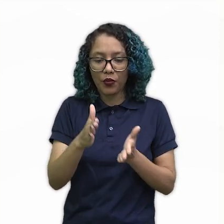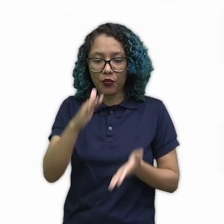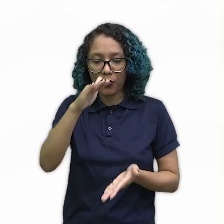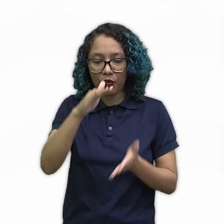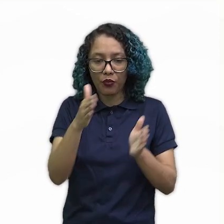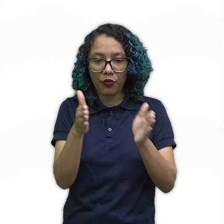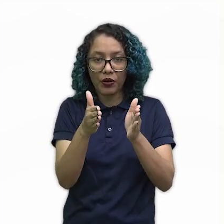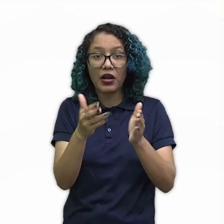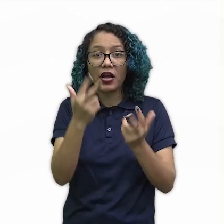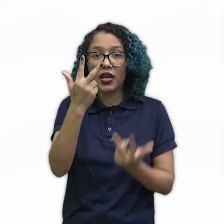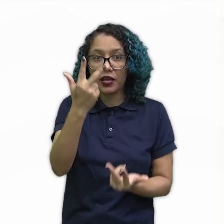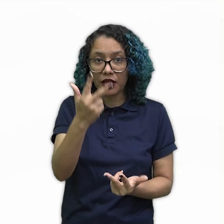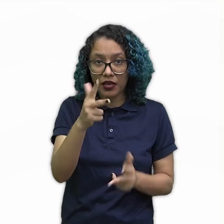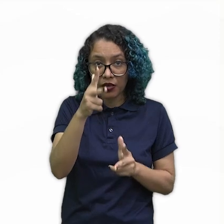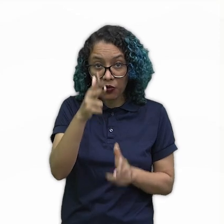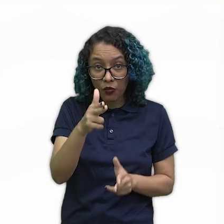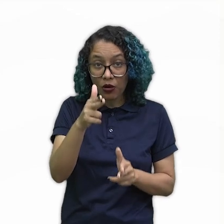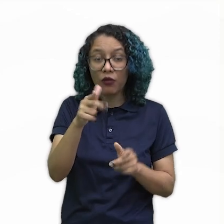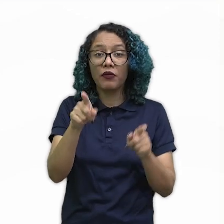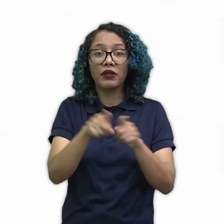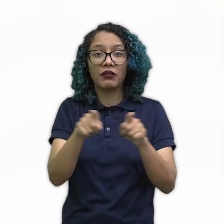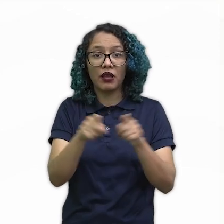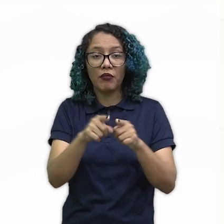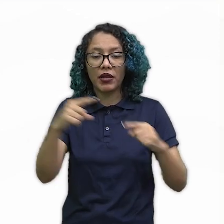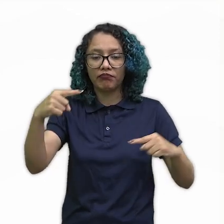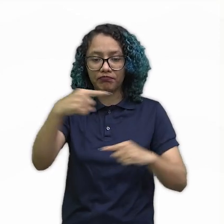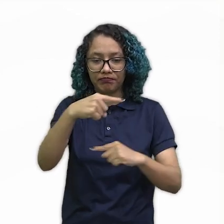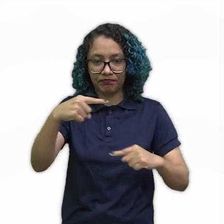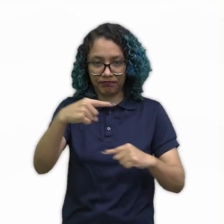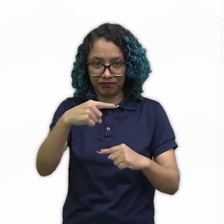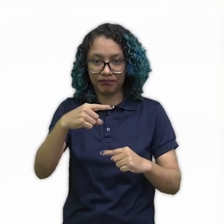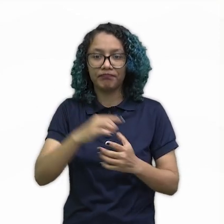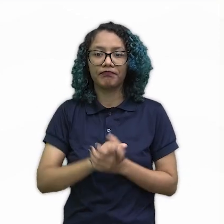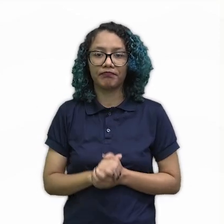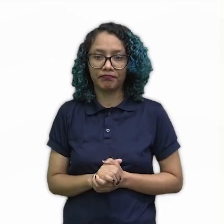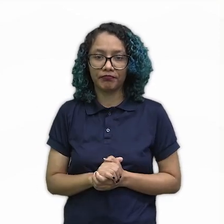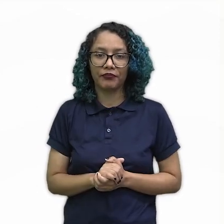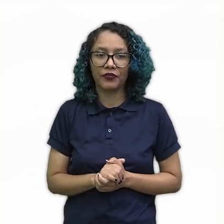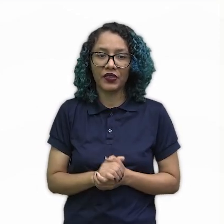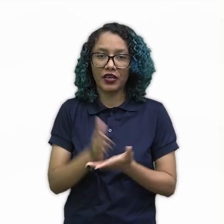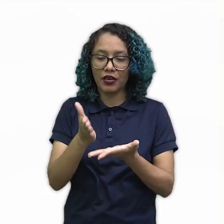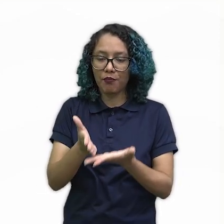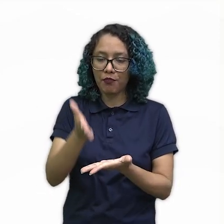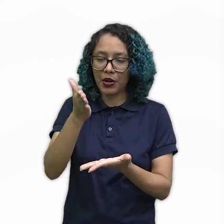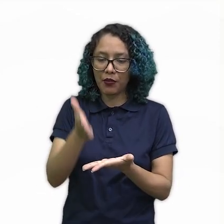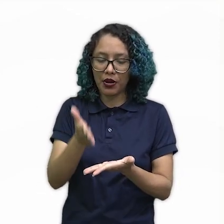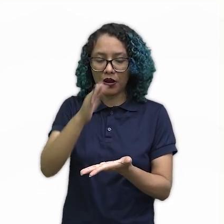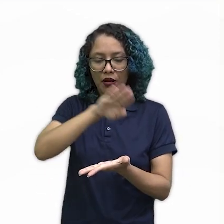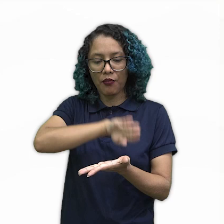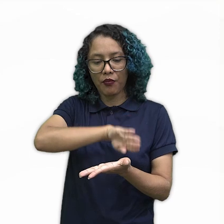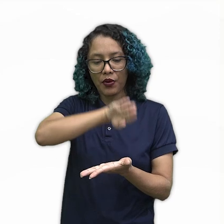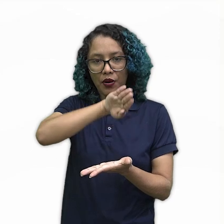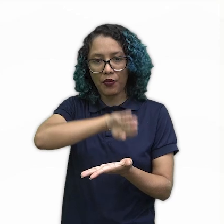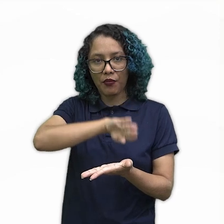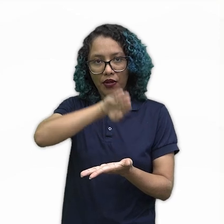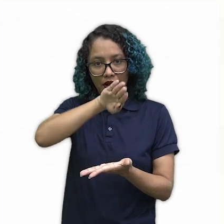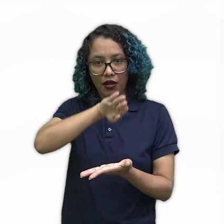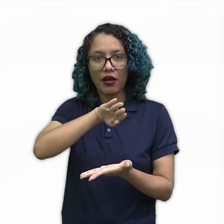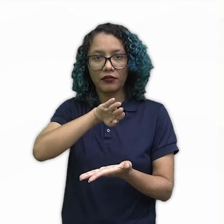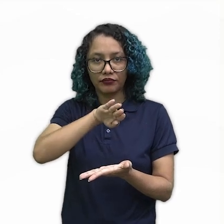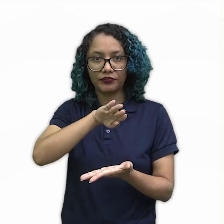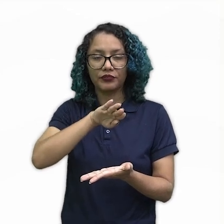são paralelas, tá bom? E todas as paredes dessa figura, tá? No caso, as